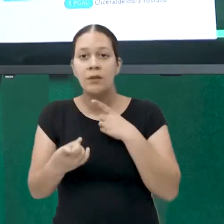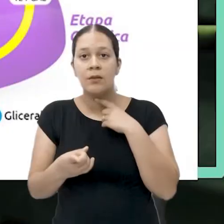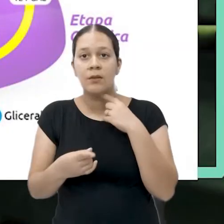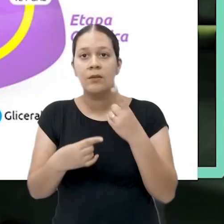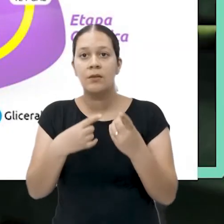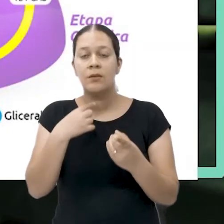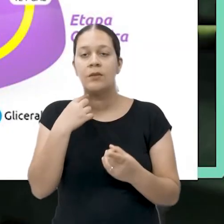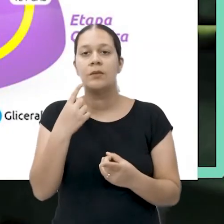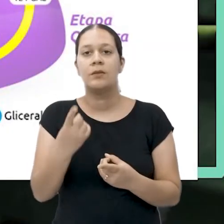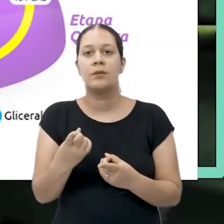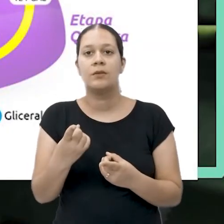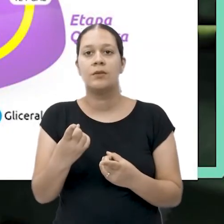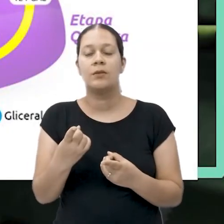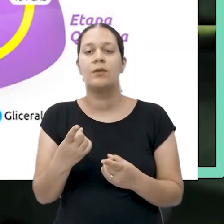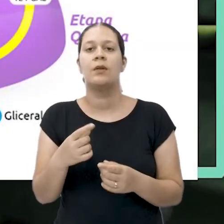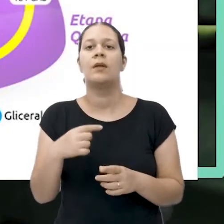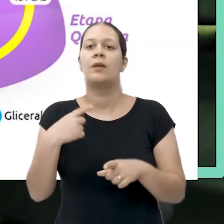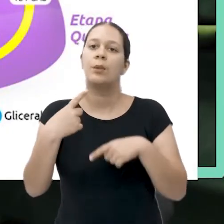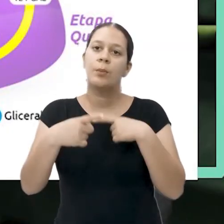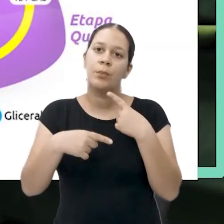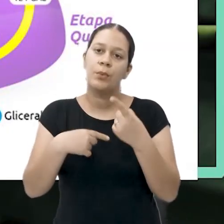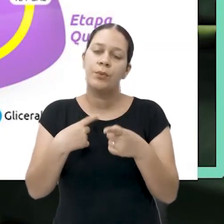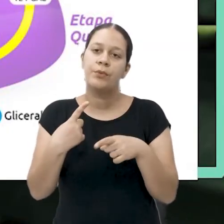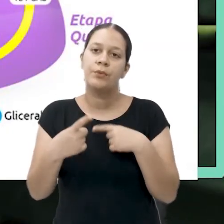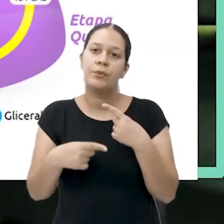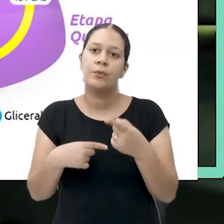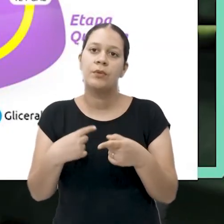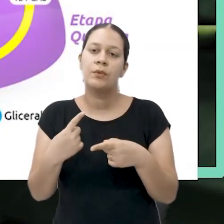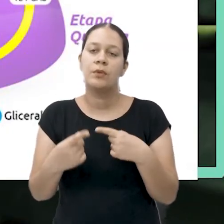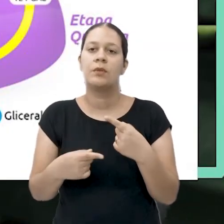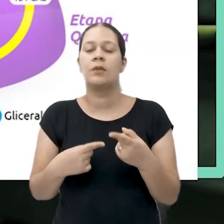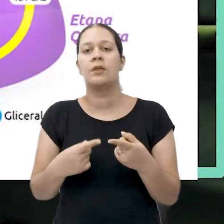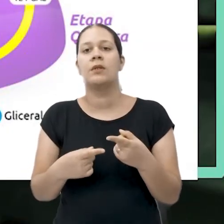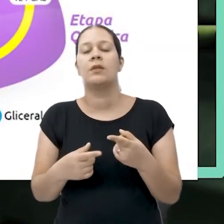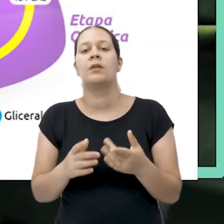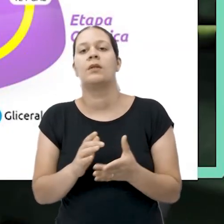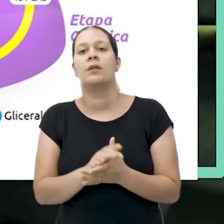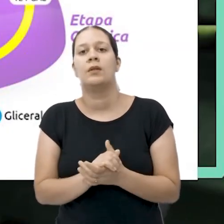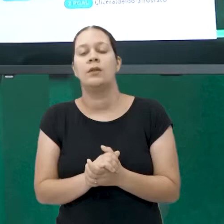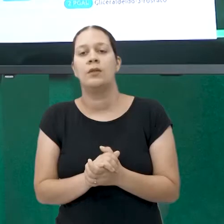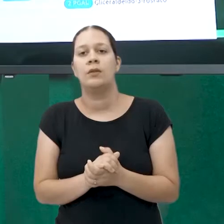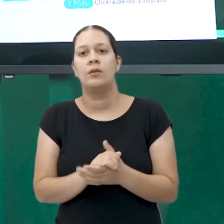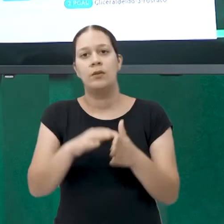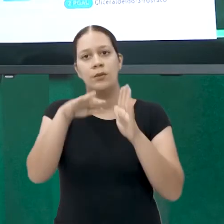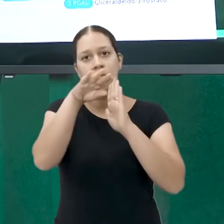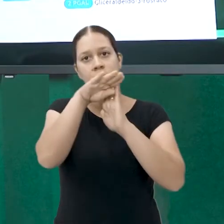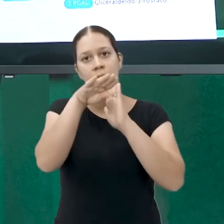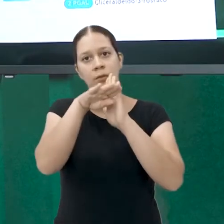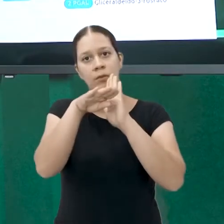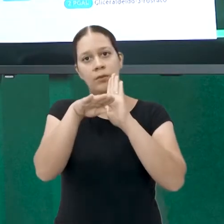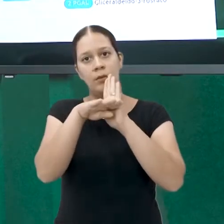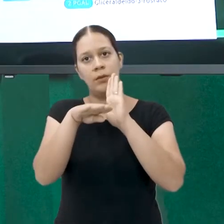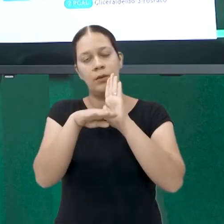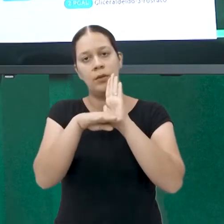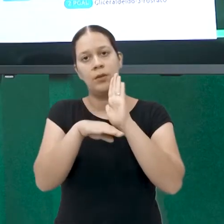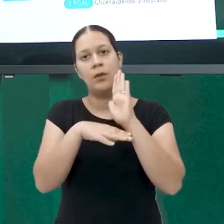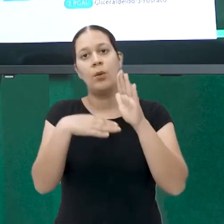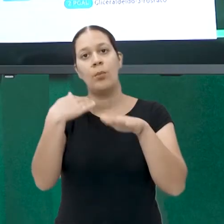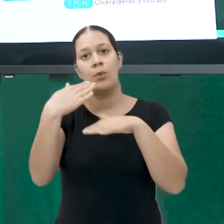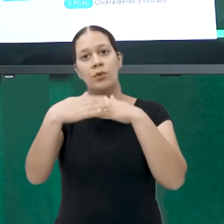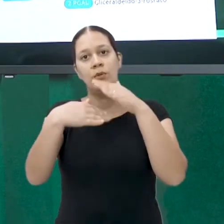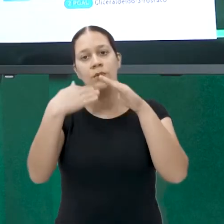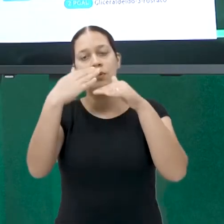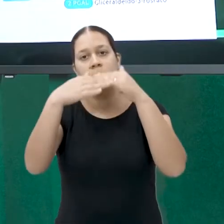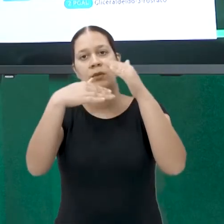dúvida, tá? É bom sempre, pega depois lá, pega uma formulinha do processo de